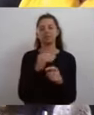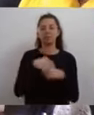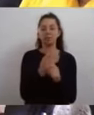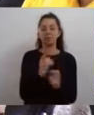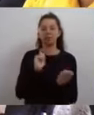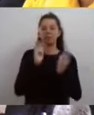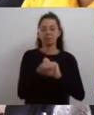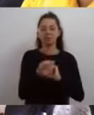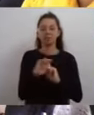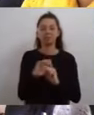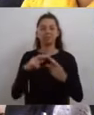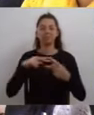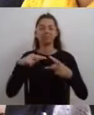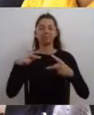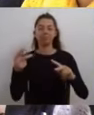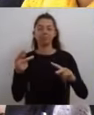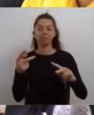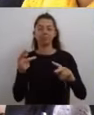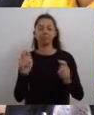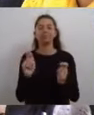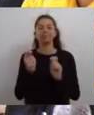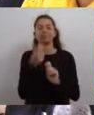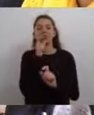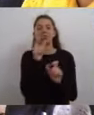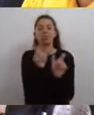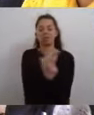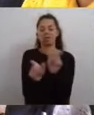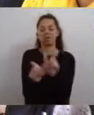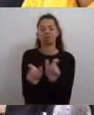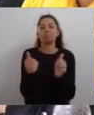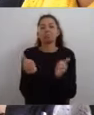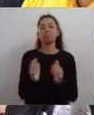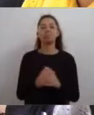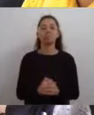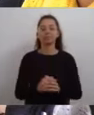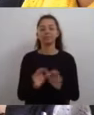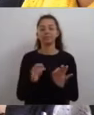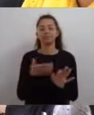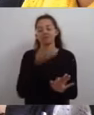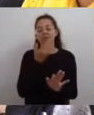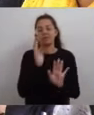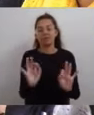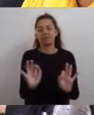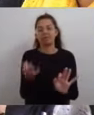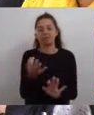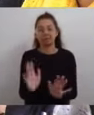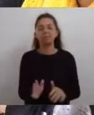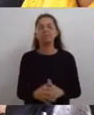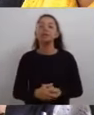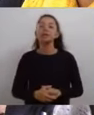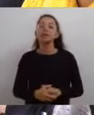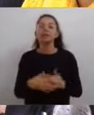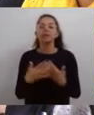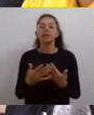para gabinete municipal de auditoria, que nos parece só ridículo. Por fim, indica a Câmara Municipal na proposta